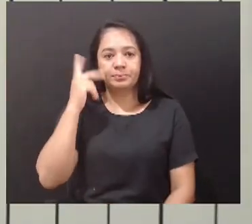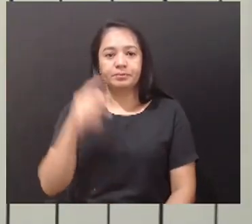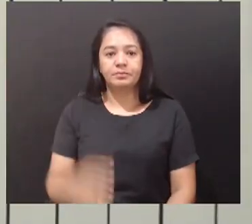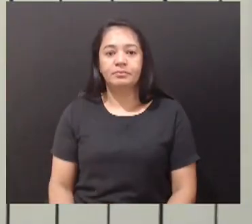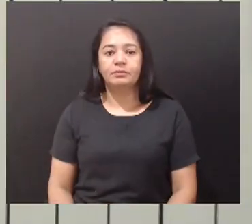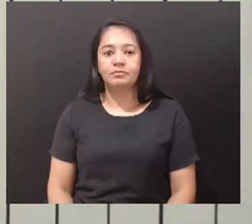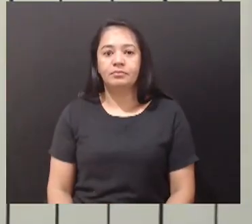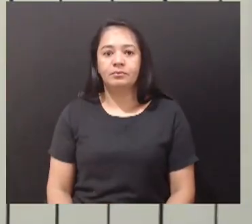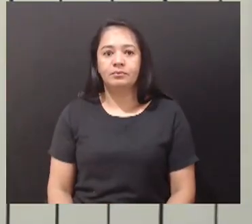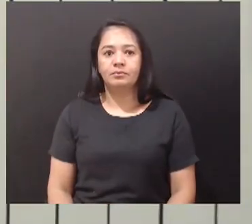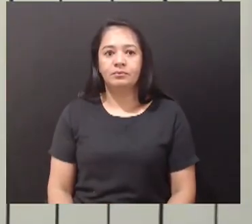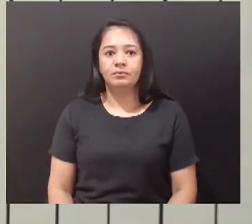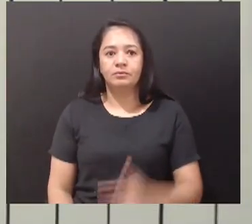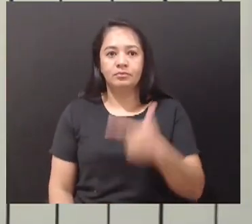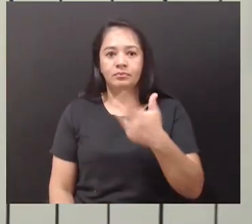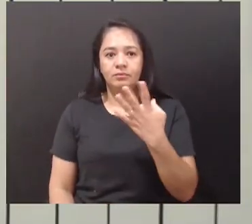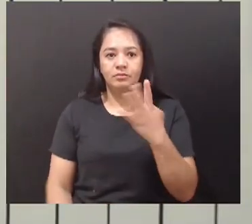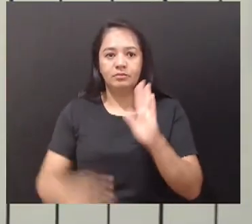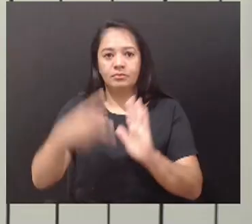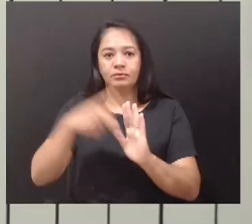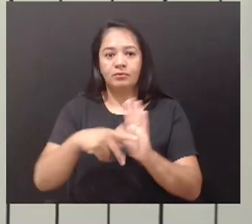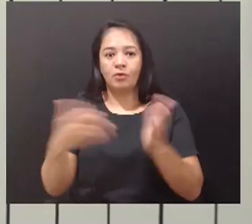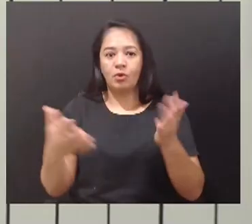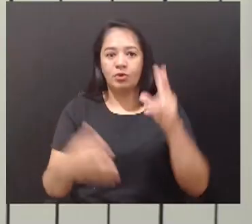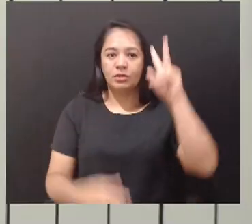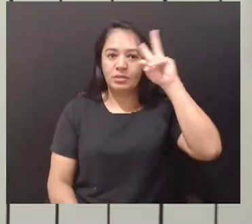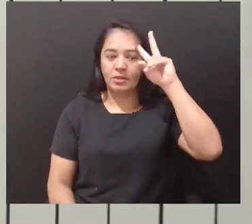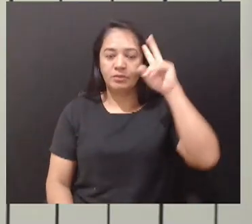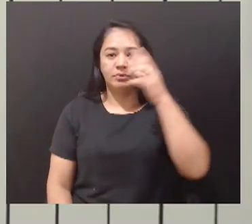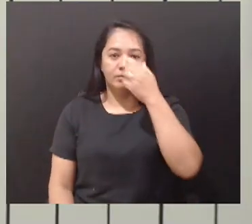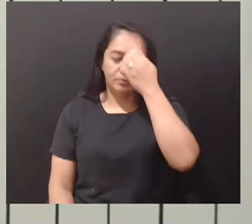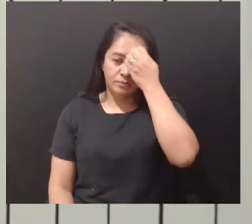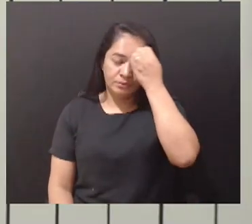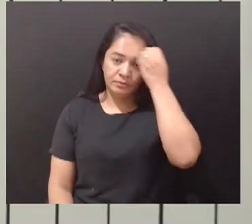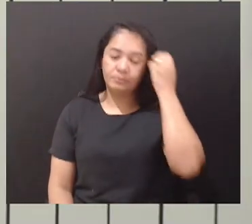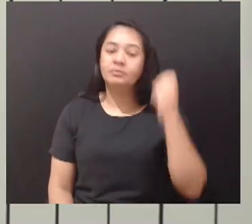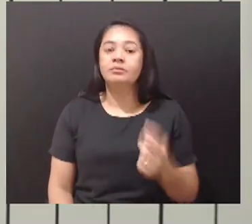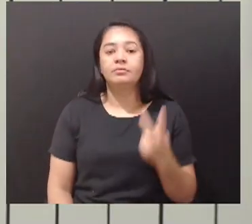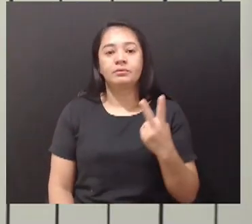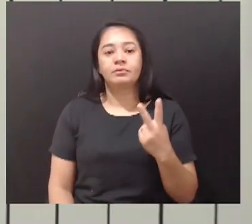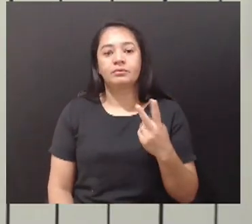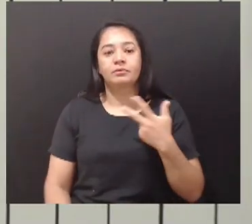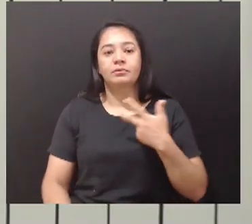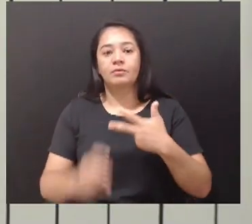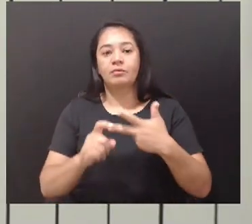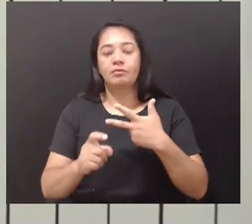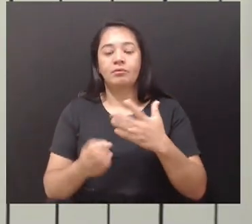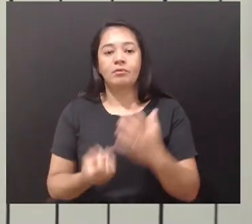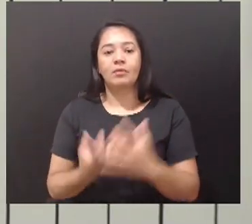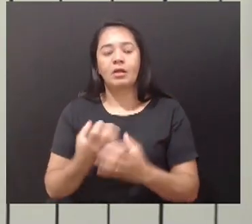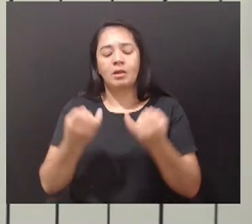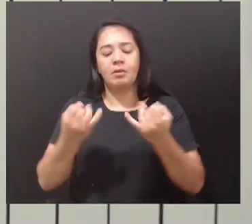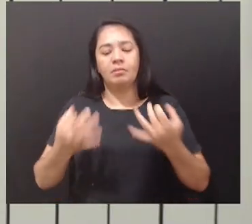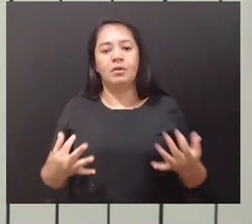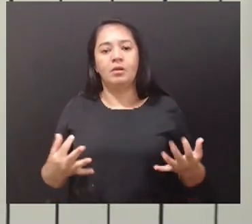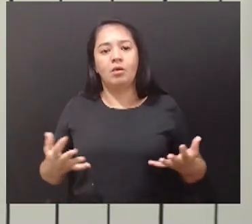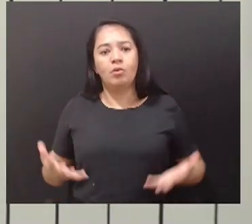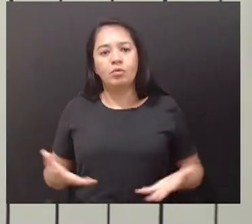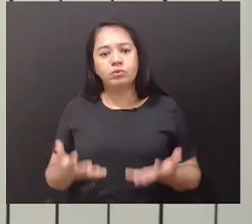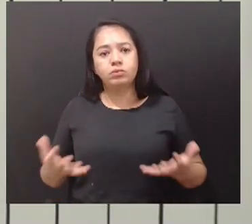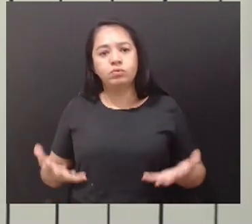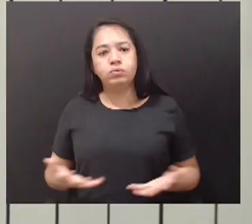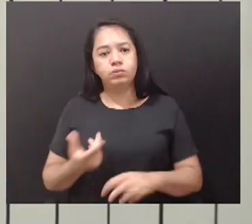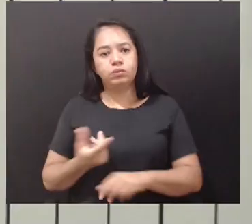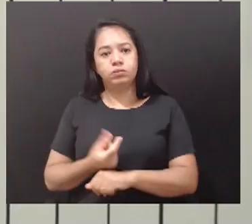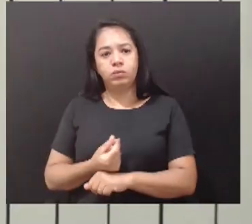na pauta desta segunda-feira, entre eles 2 de autoria do Executivo, que tratam de incentivos fiscais para